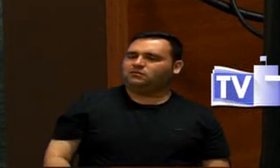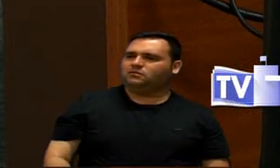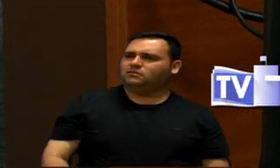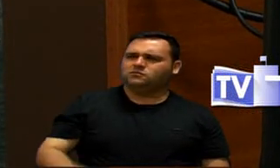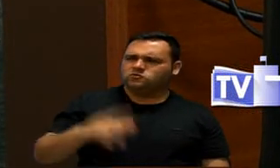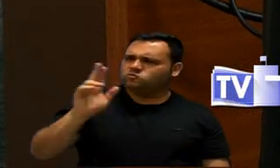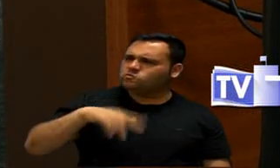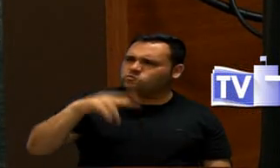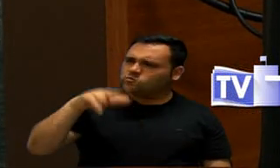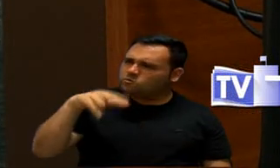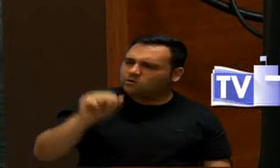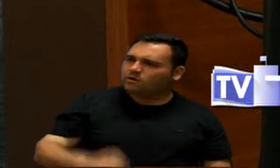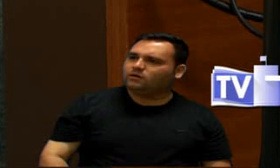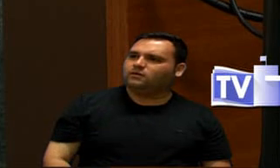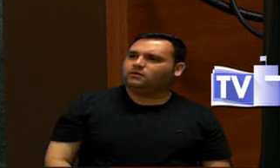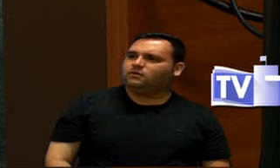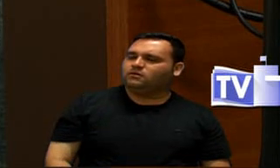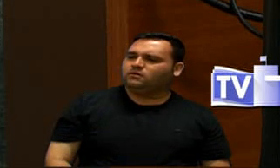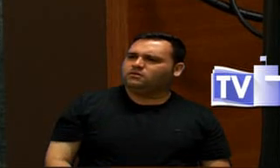Nunca foi normal.